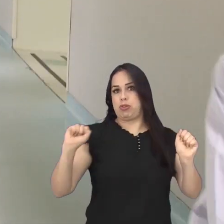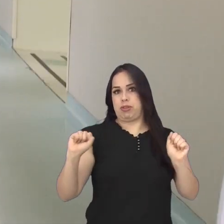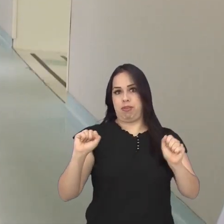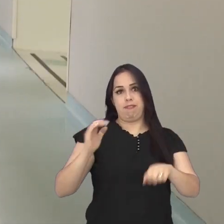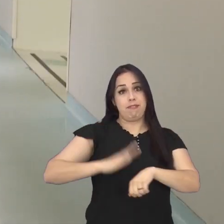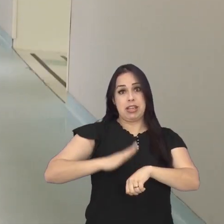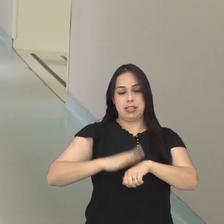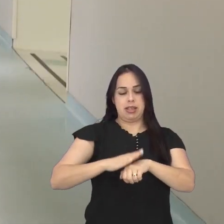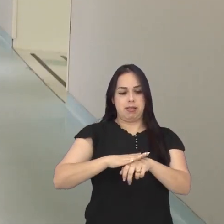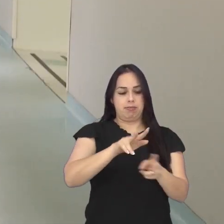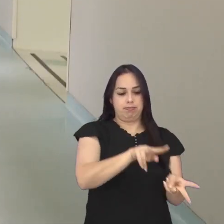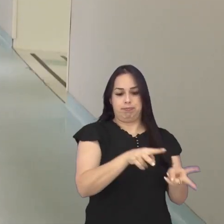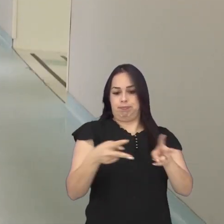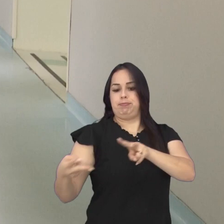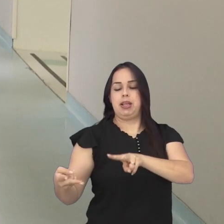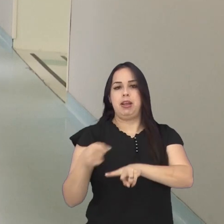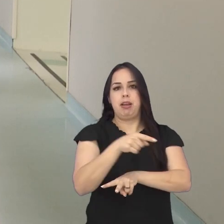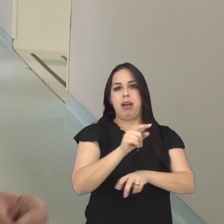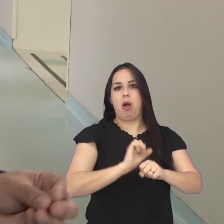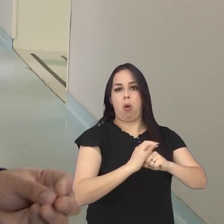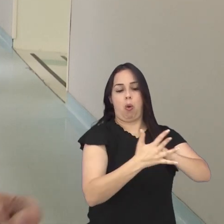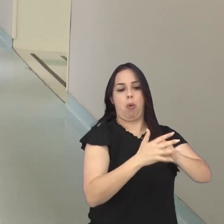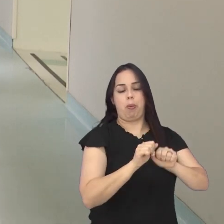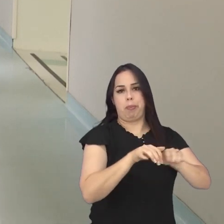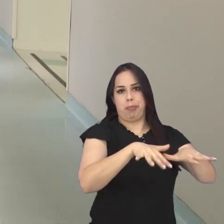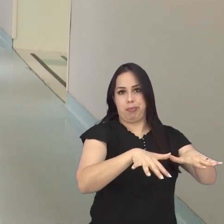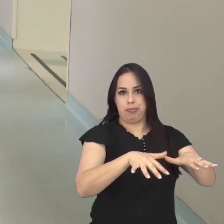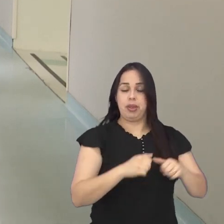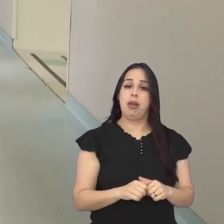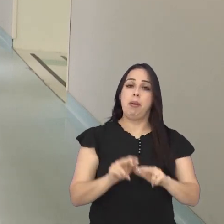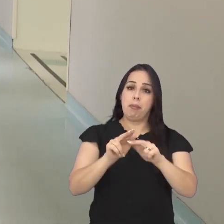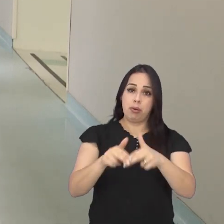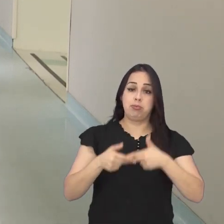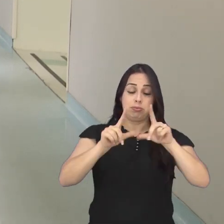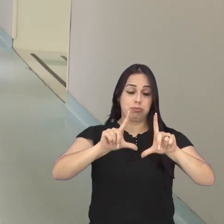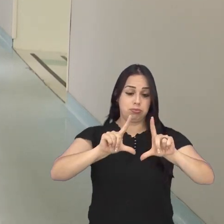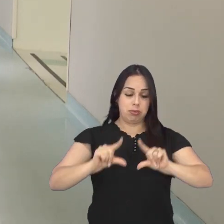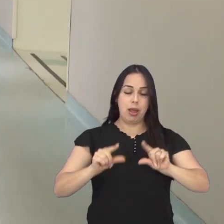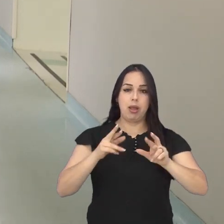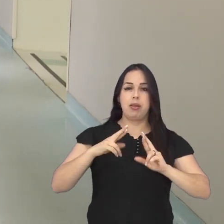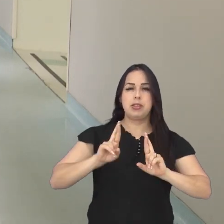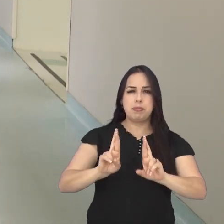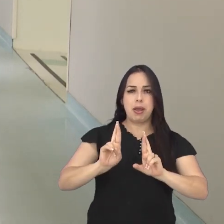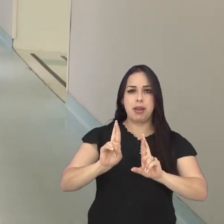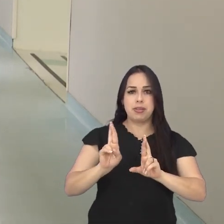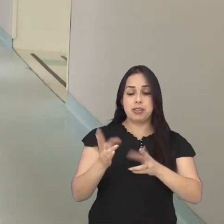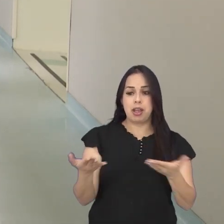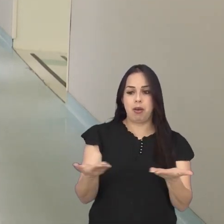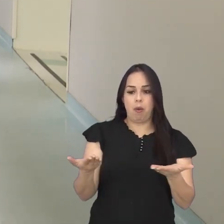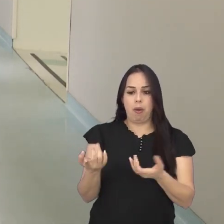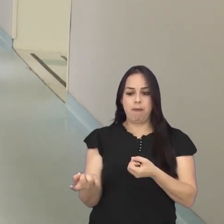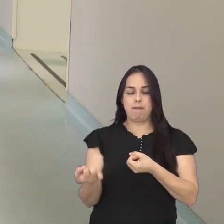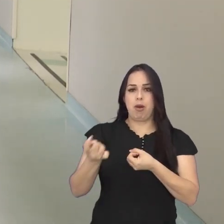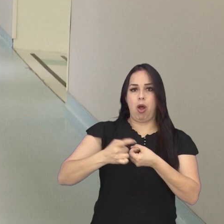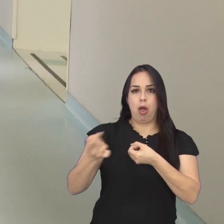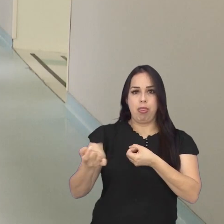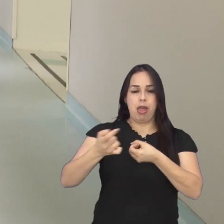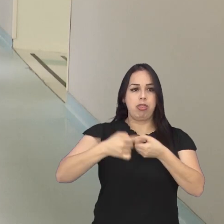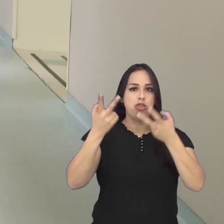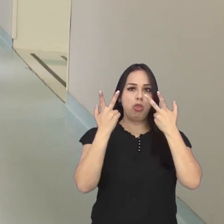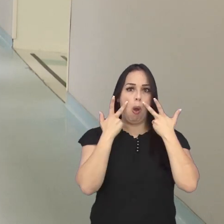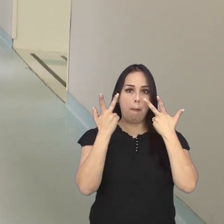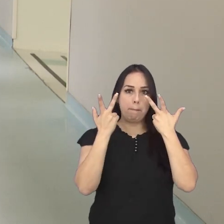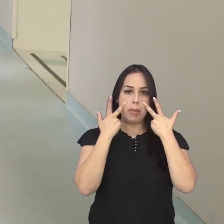transplante com os pacientes com vídeo positivo então gradativamente houve uma queda e a gente espera aqui agora com as